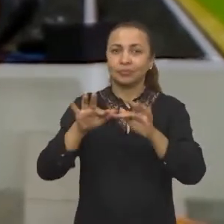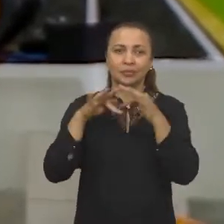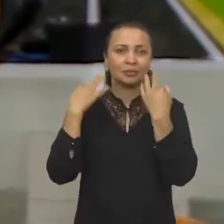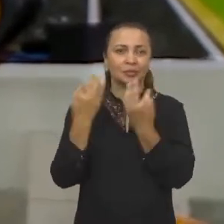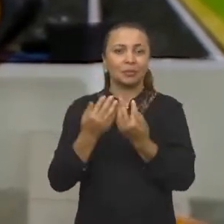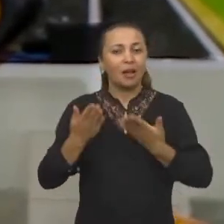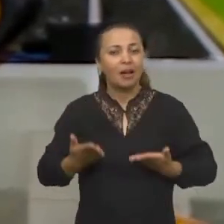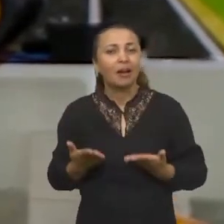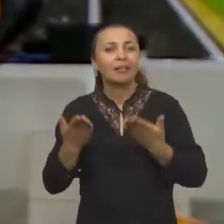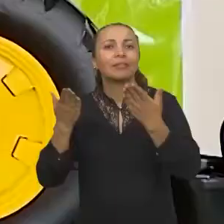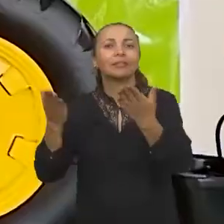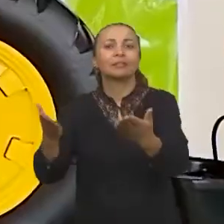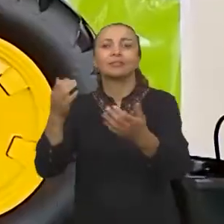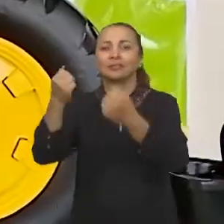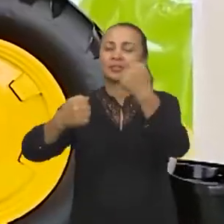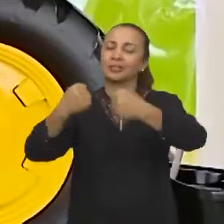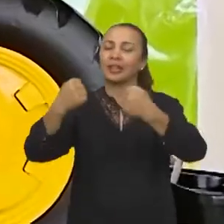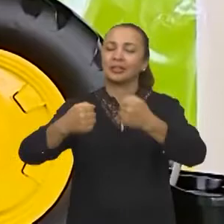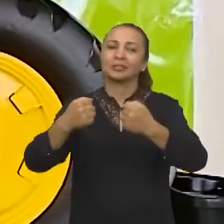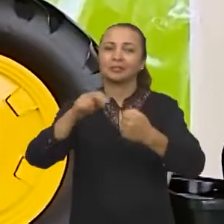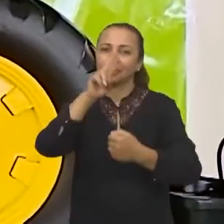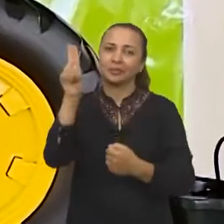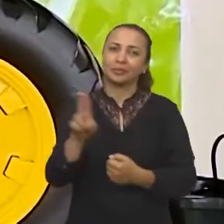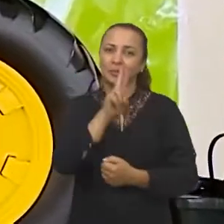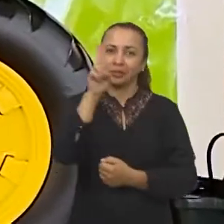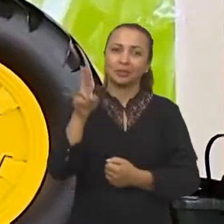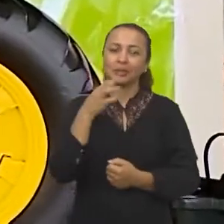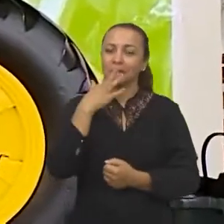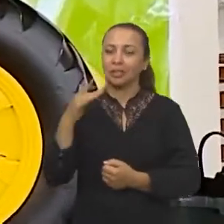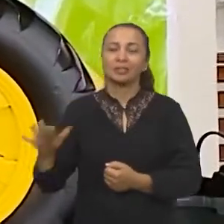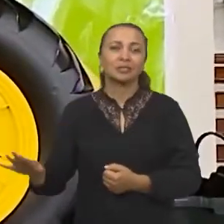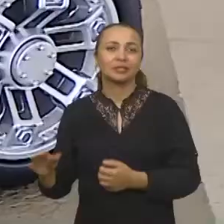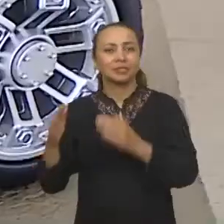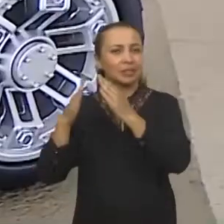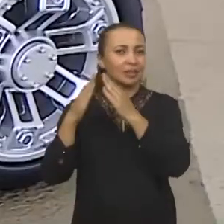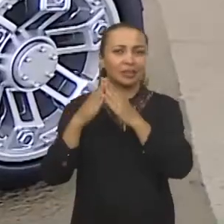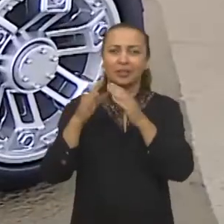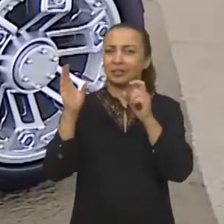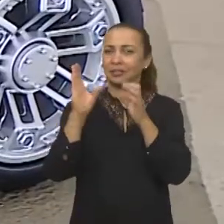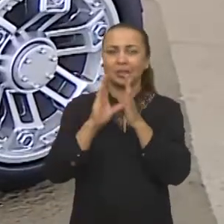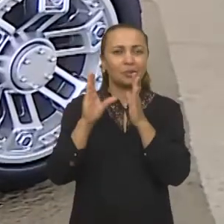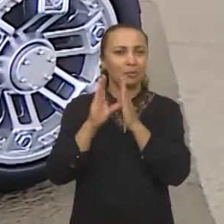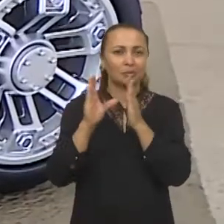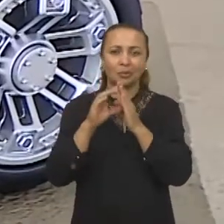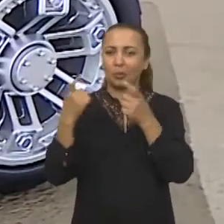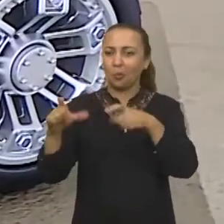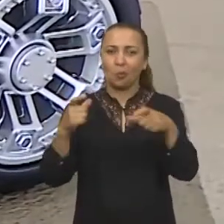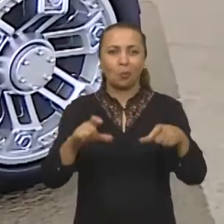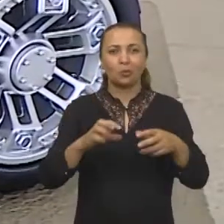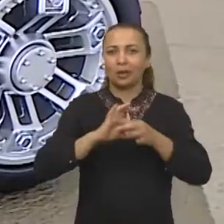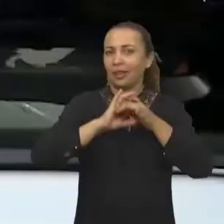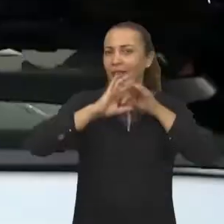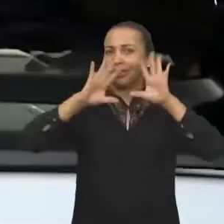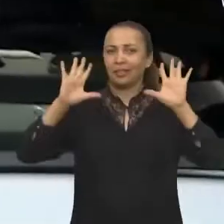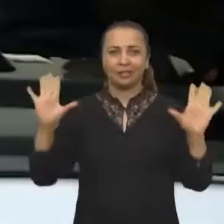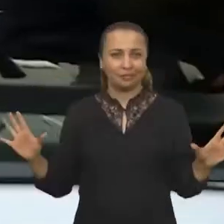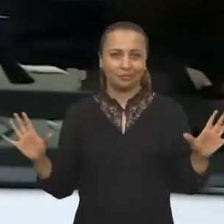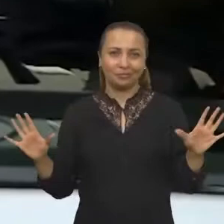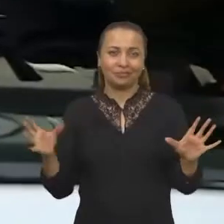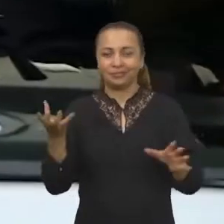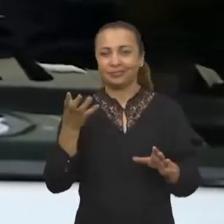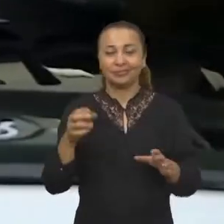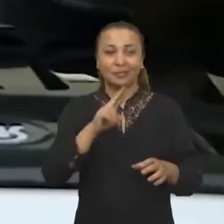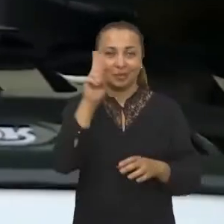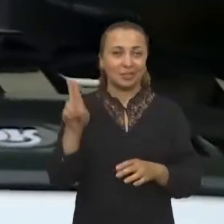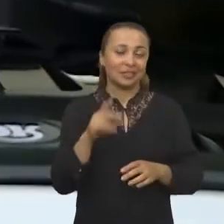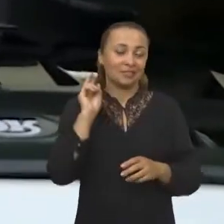motorizada, essas famílias elas recebem o carrinho para ficarem utilizando com a criança em casa, na comunidade, onde ela quiser. Na verdade, a gente quer